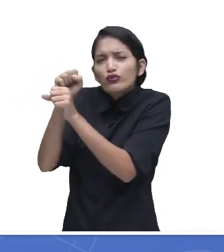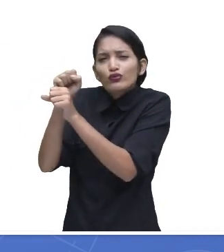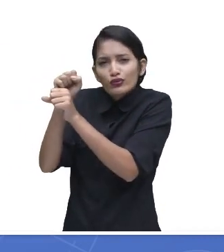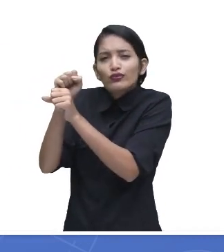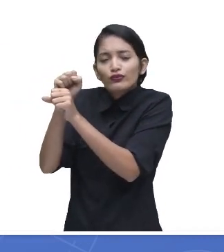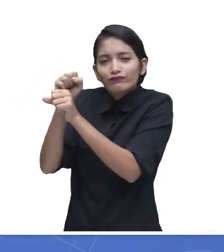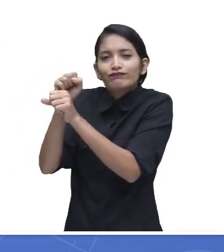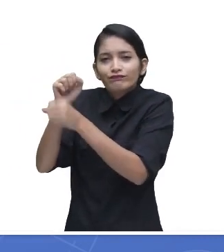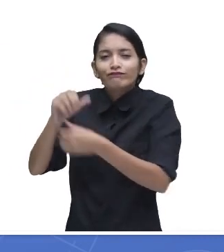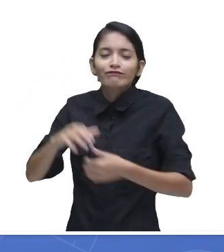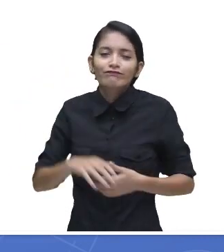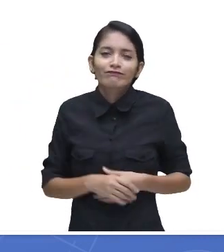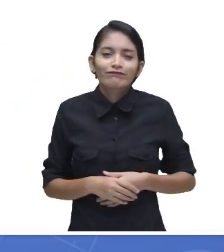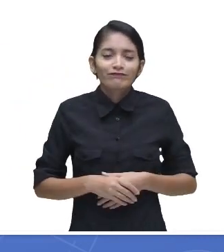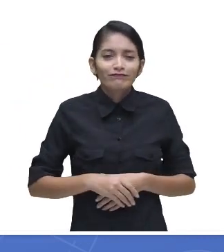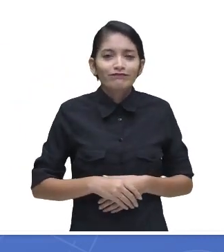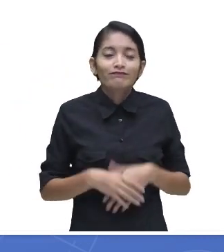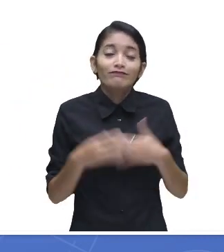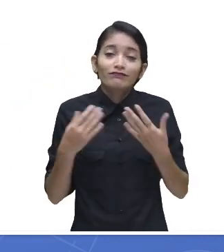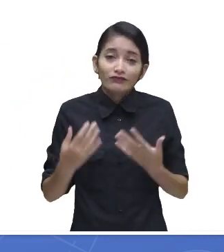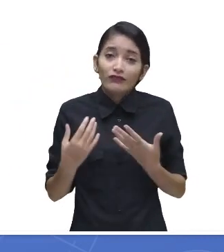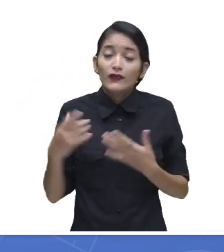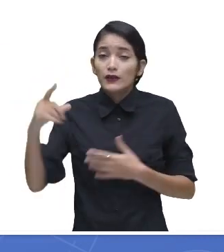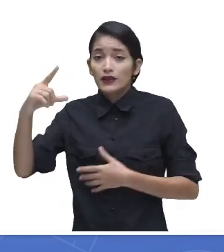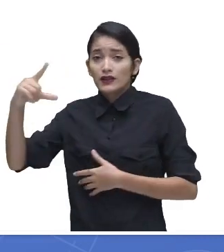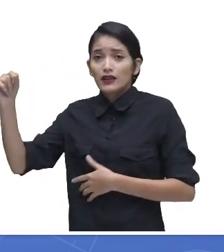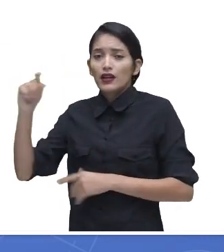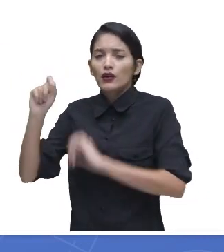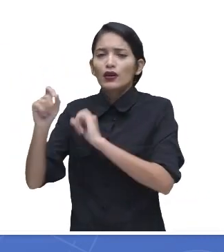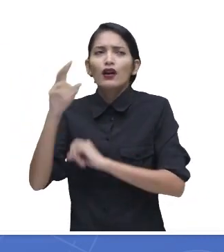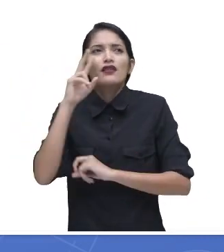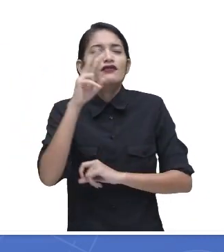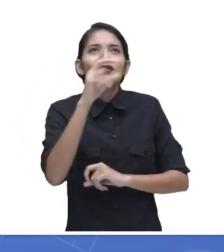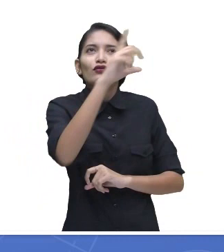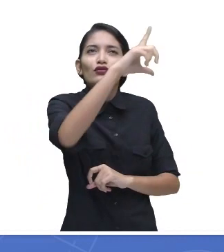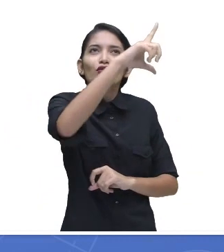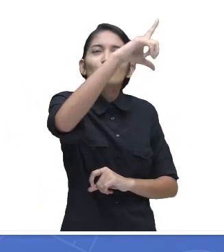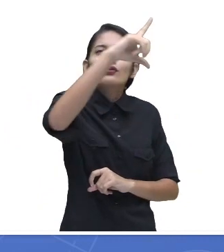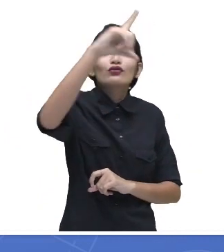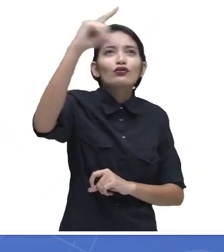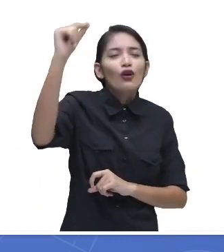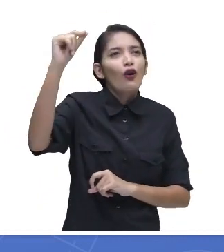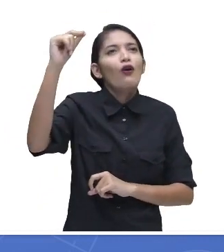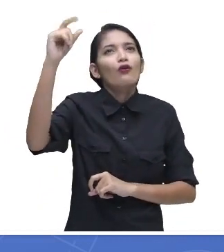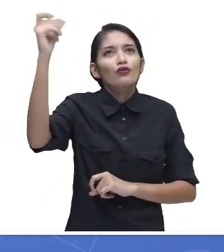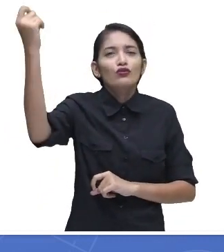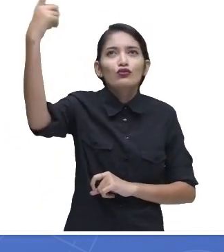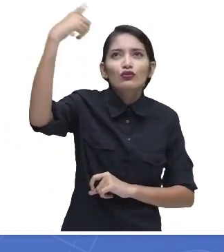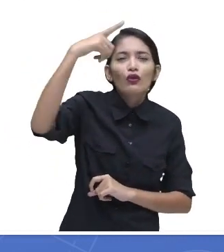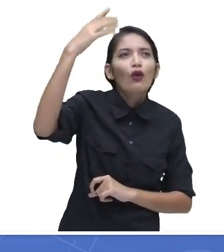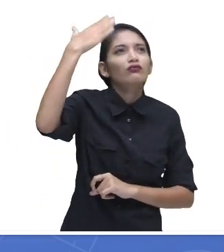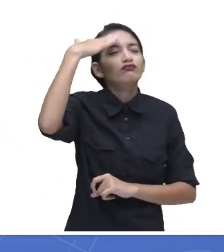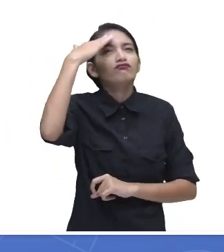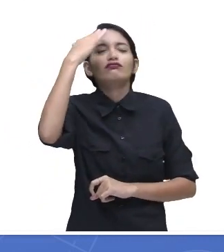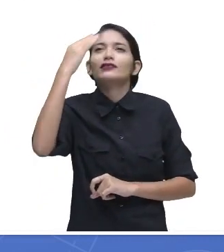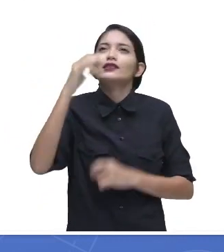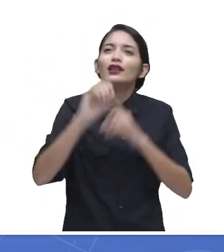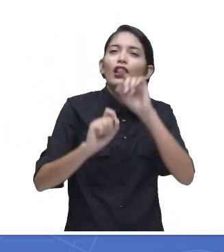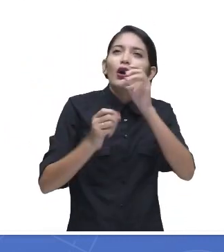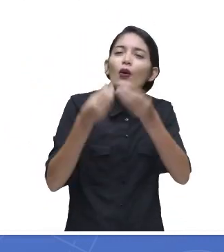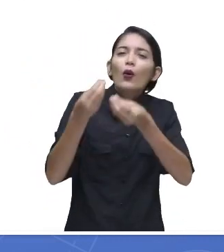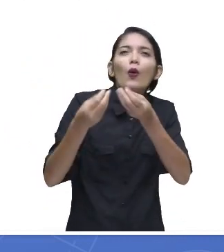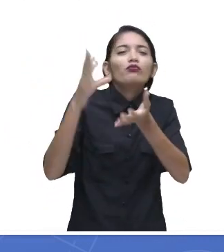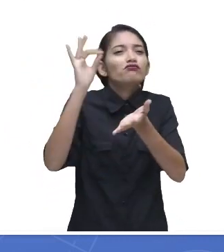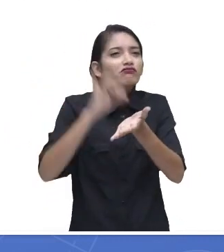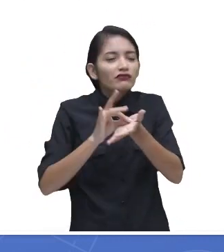ali. Então sair é ver o sol, é buscar compreender a realidade com um olhar